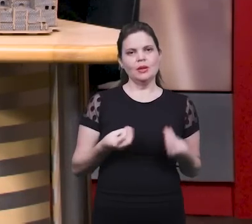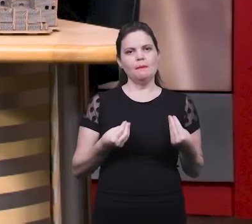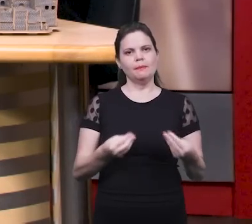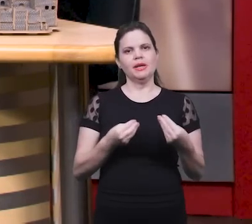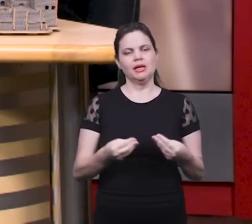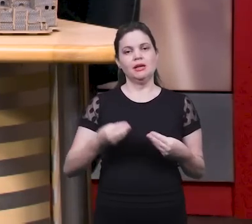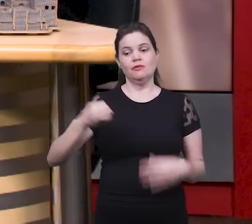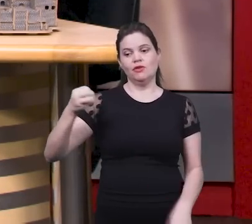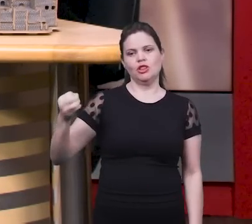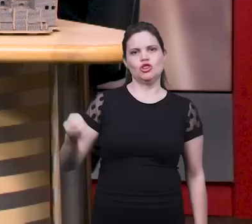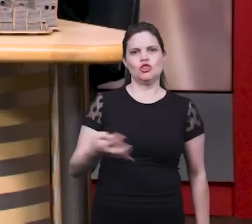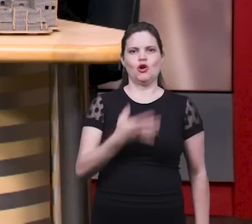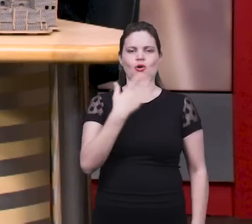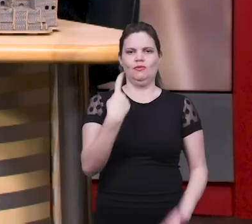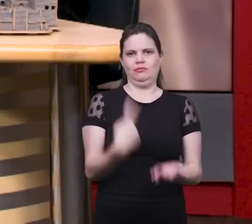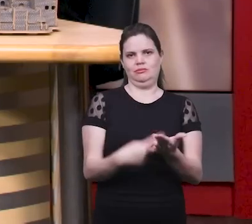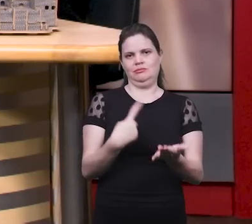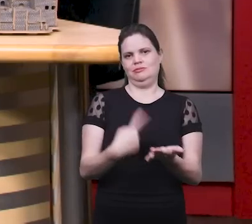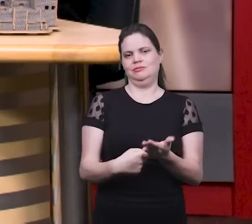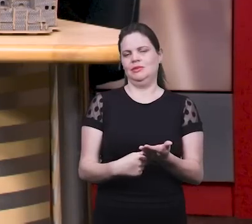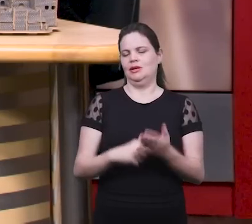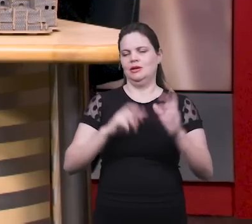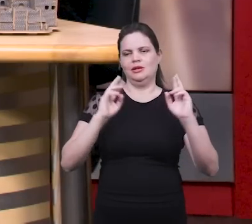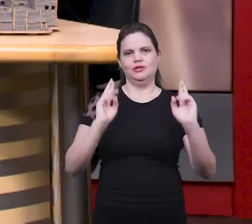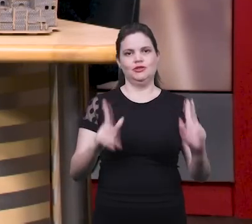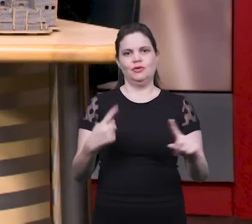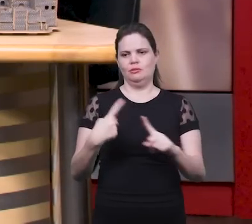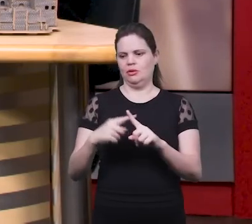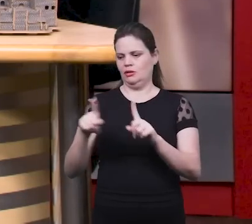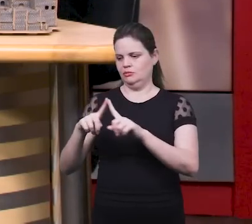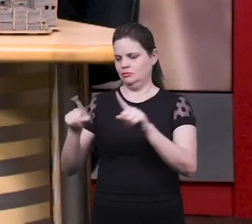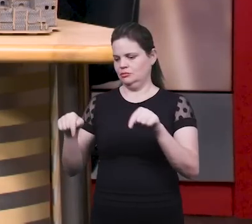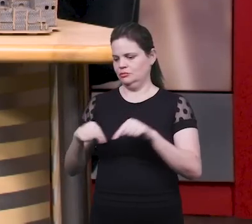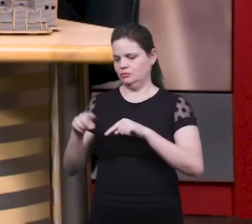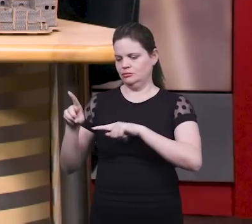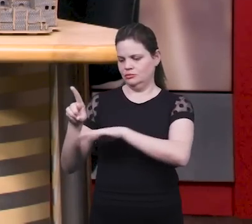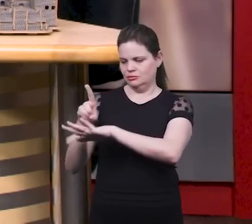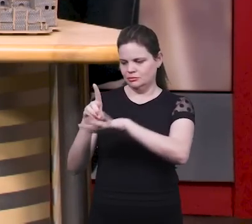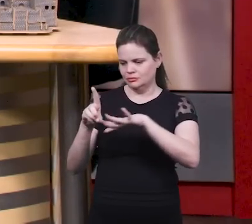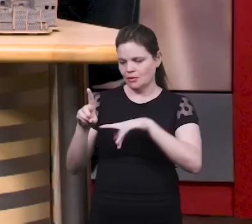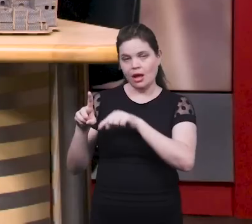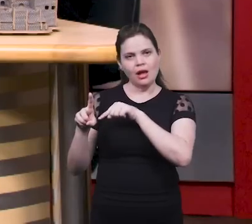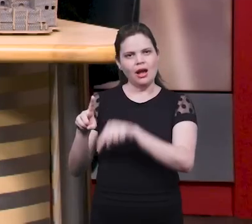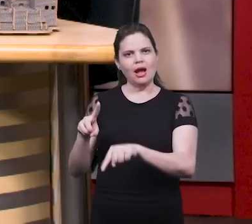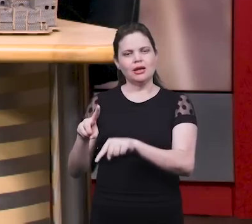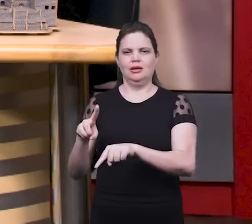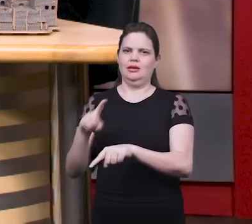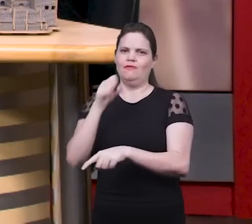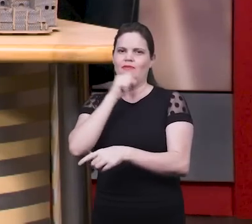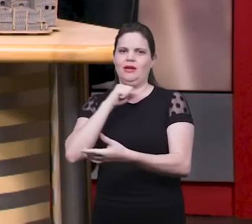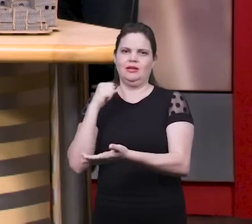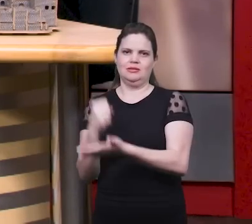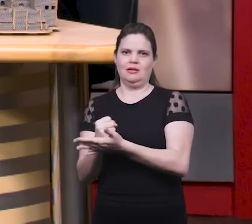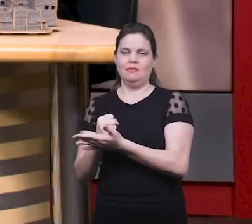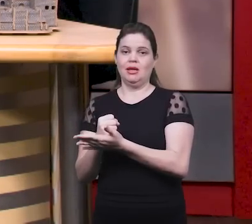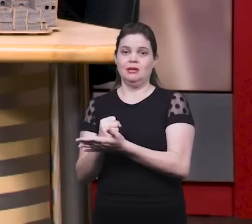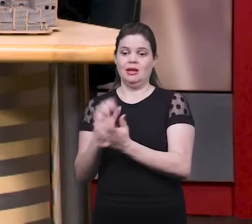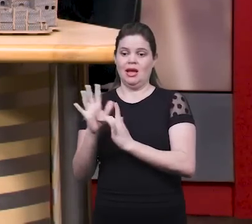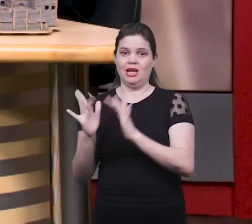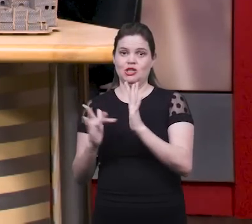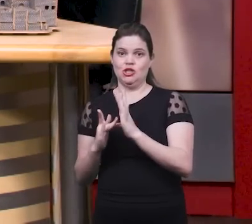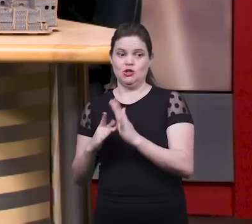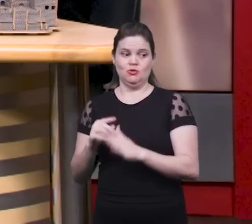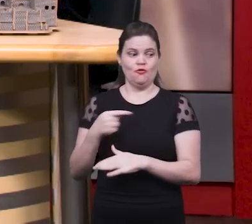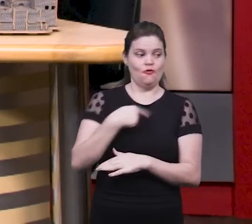velha aliança ali estava ficando, e agora estava vindo uma nova aliança. Nós vemos na passagem lá da